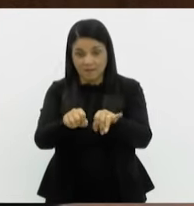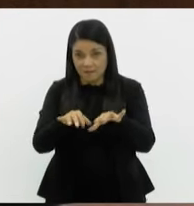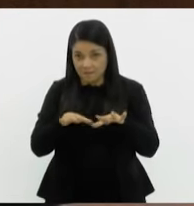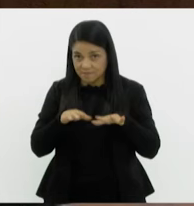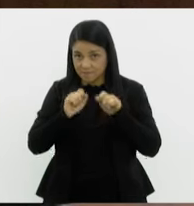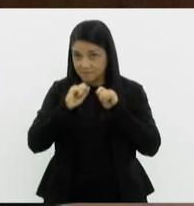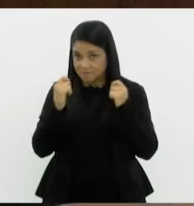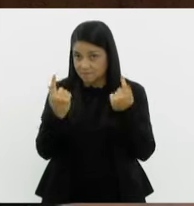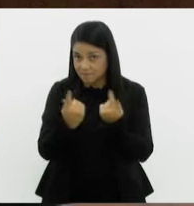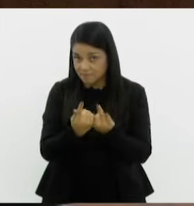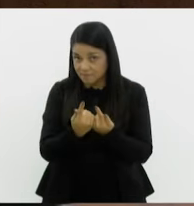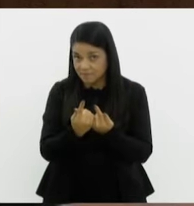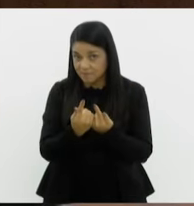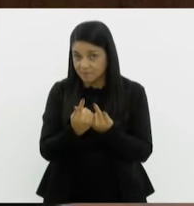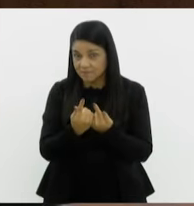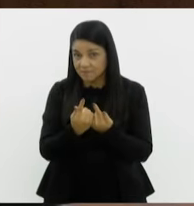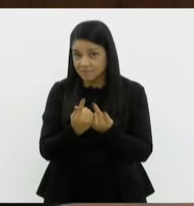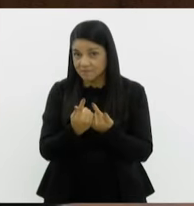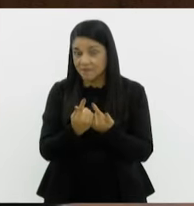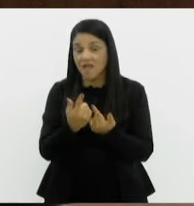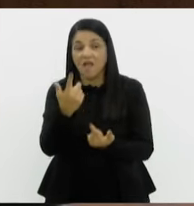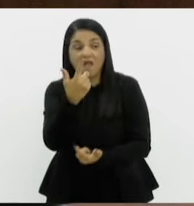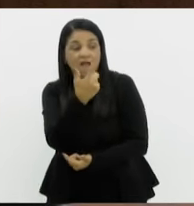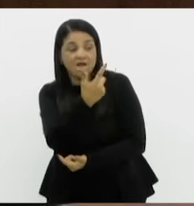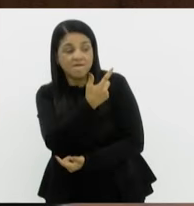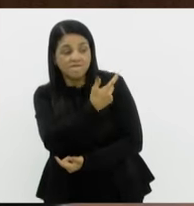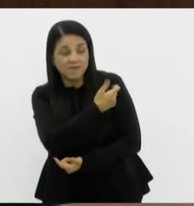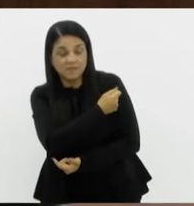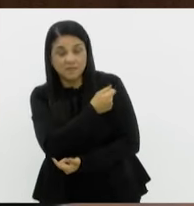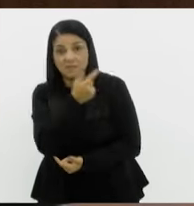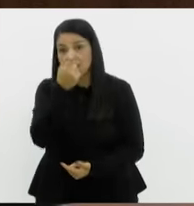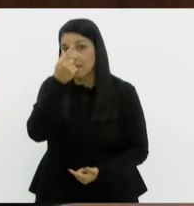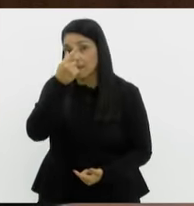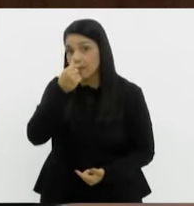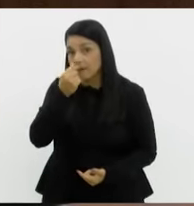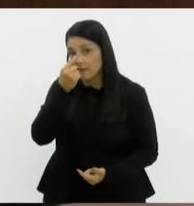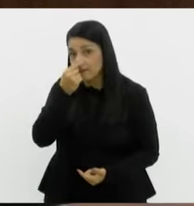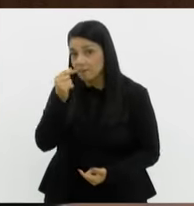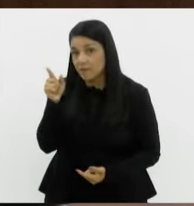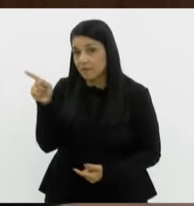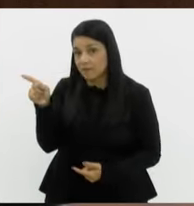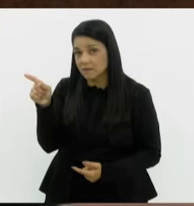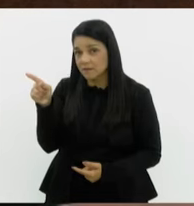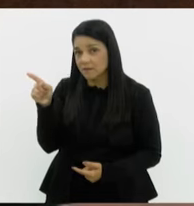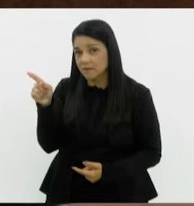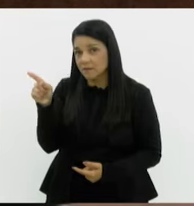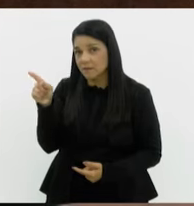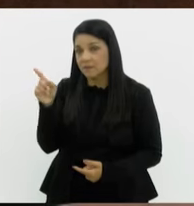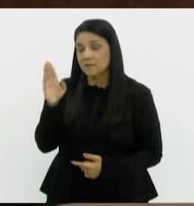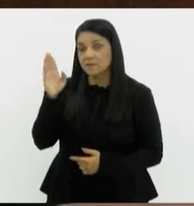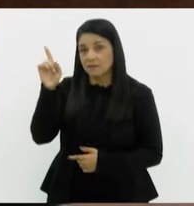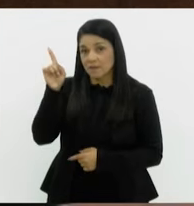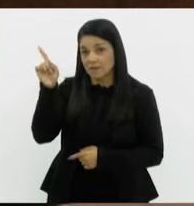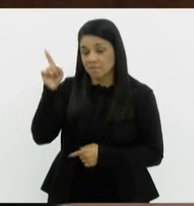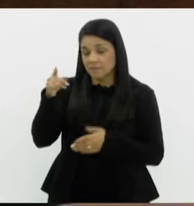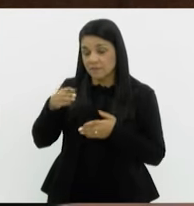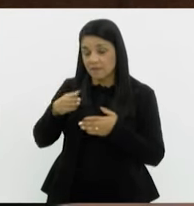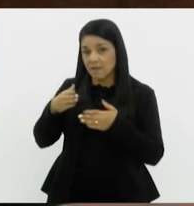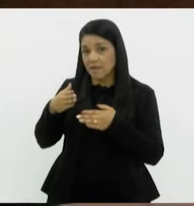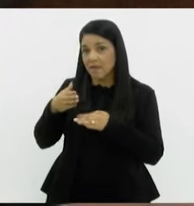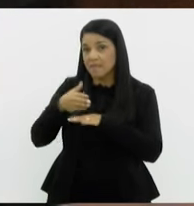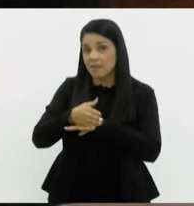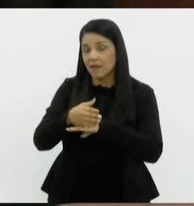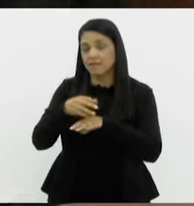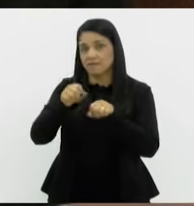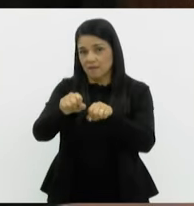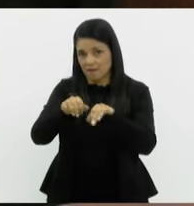Legislativa está disponibilizando a vacina contra a gripe, que está sendo dada ali na parte de cima da entrada da Assembleia, eu tenho que ir